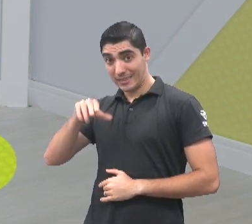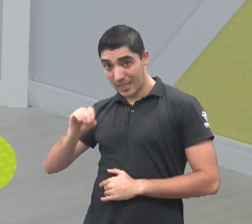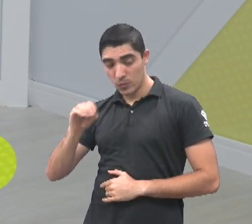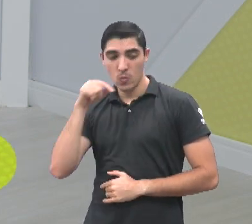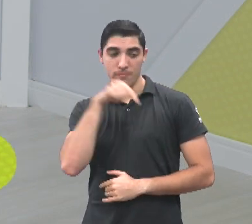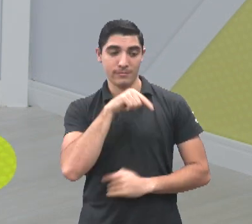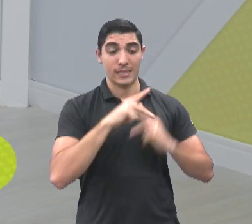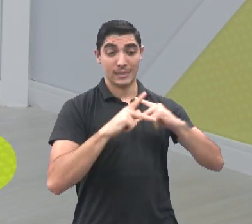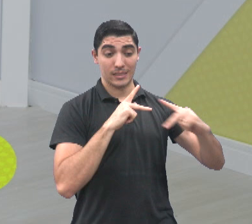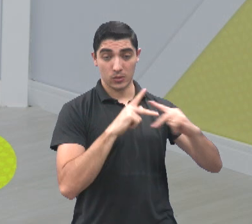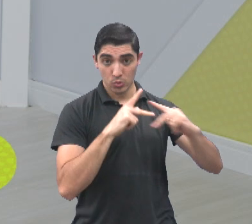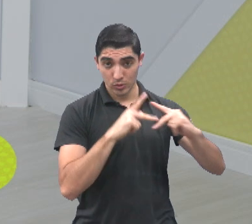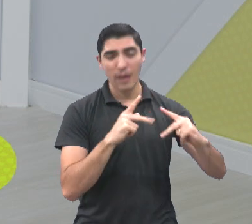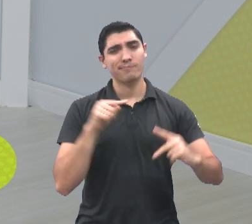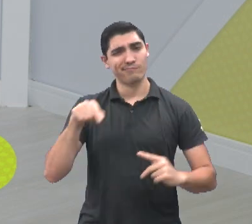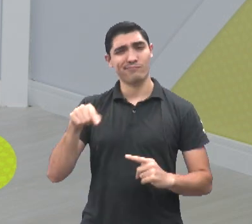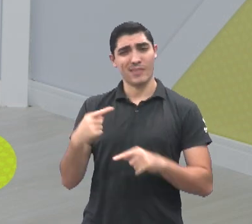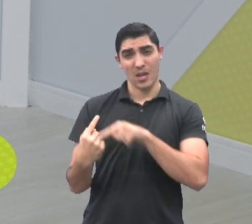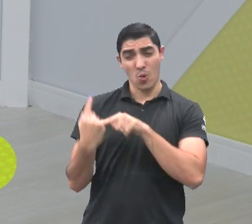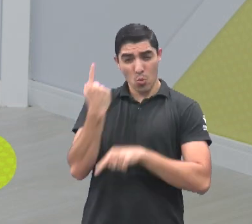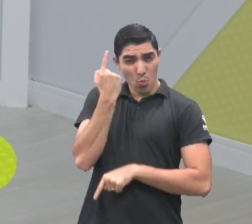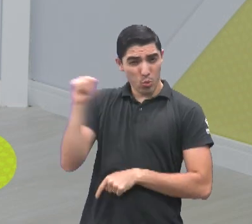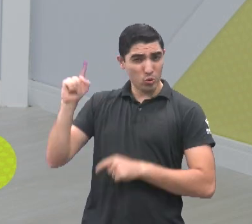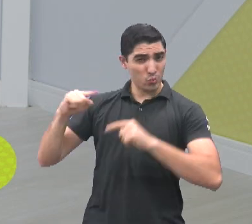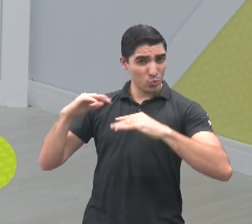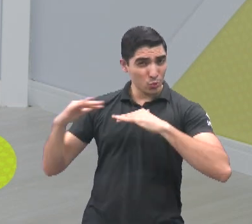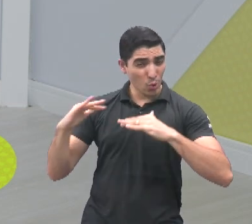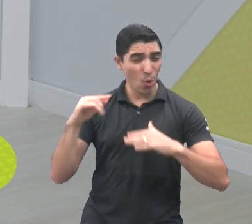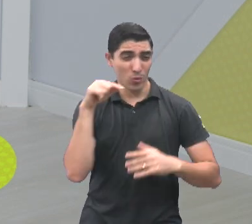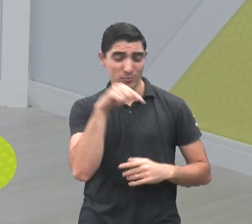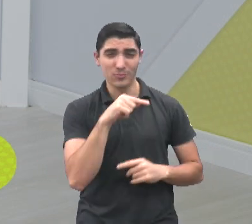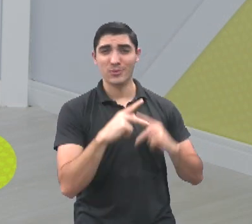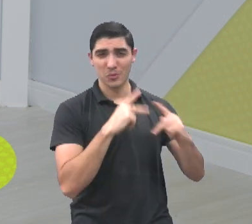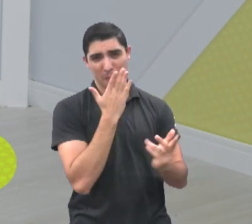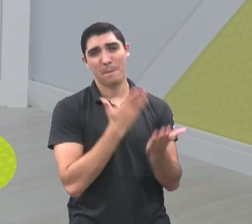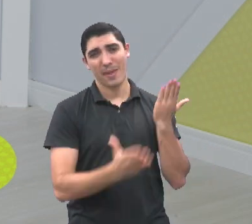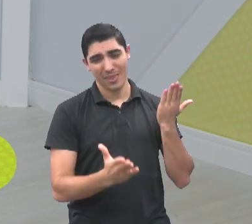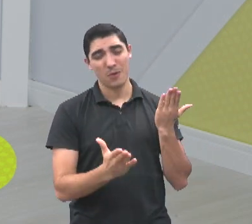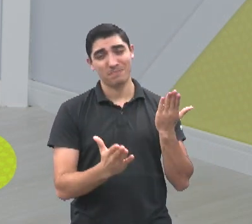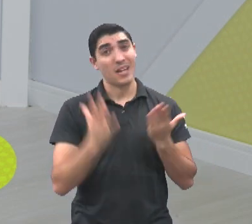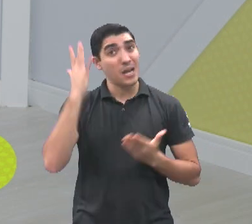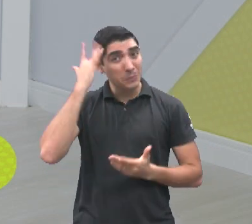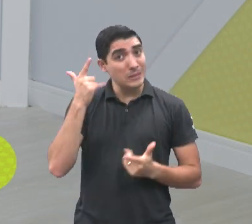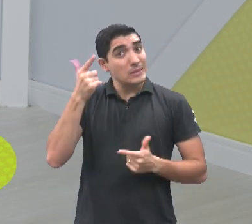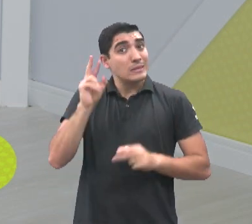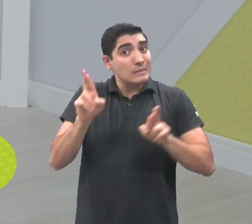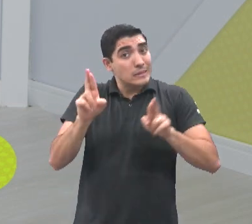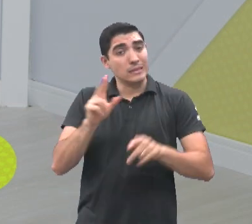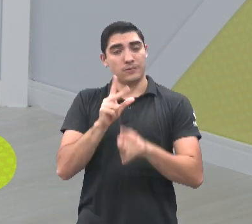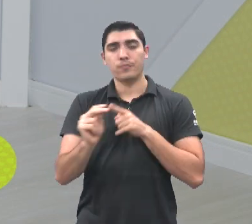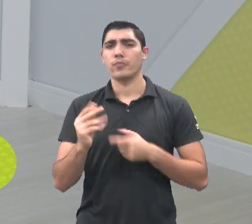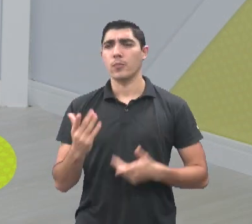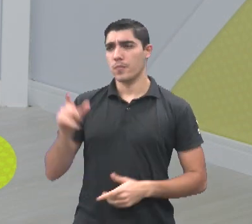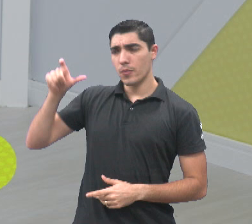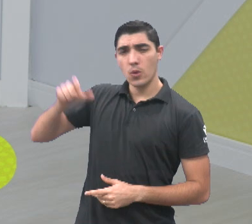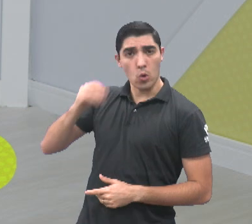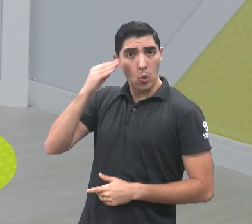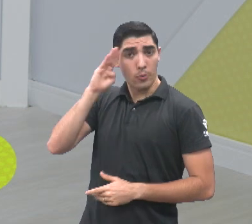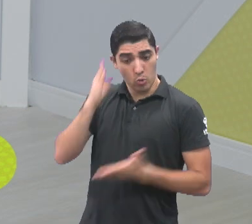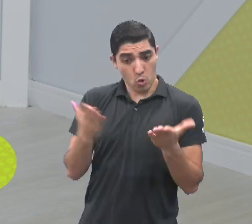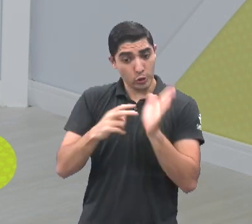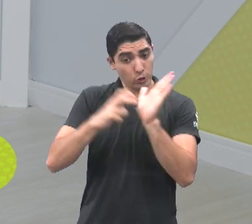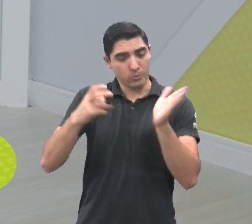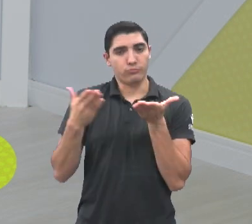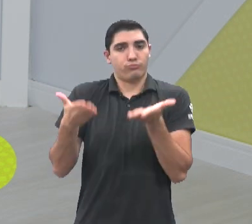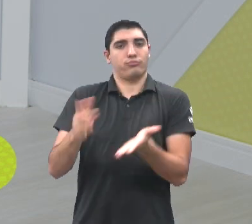de uma derrota dolorida contra a equipe do Mogi. O Brunão esteve hoje pela manhã no treino da Águia do Basquete e bateu um papo